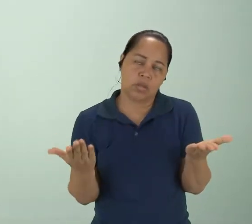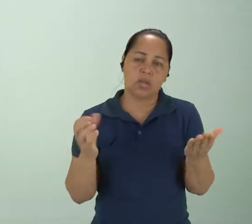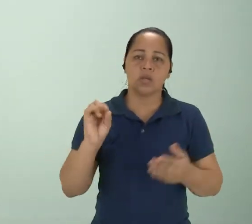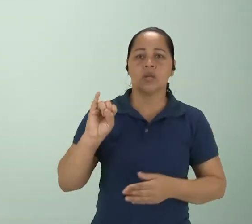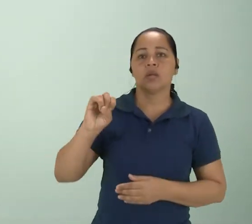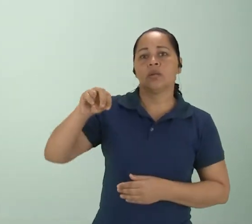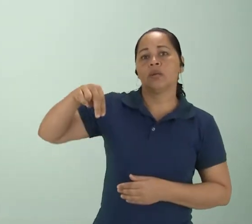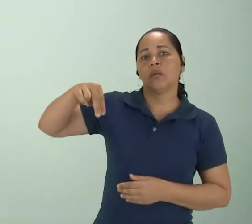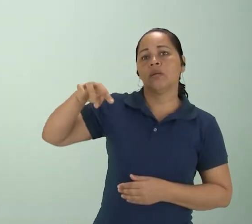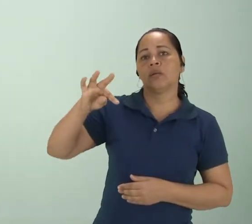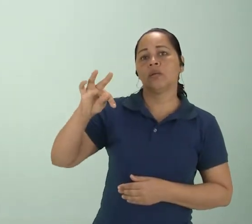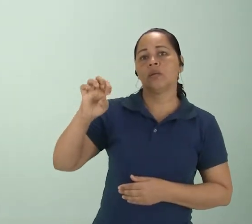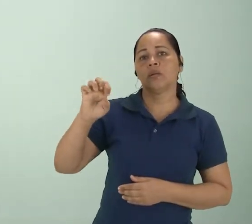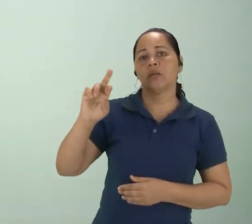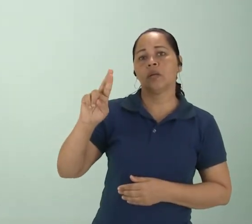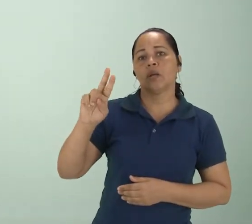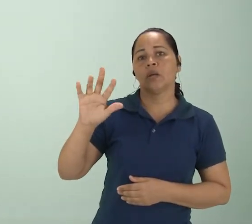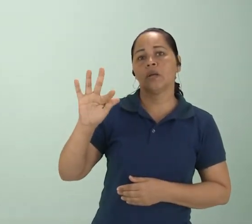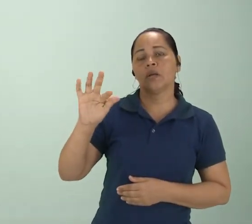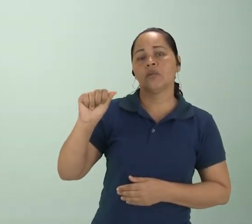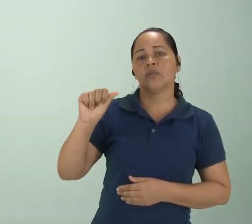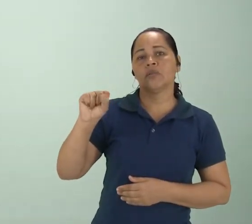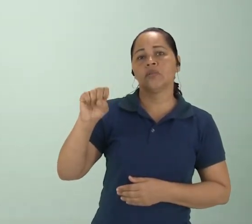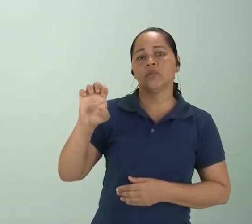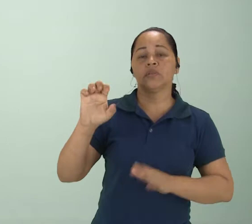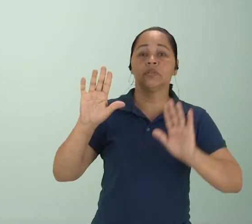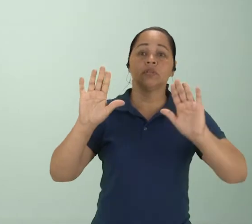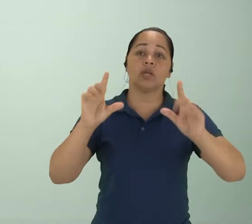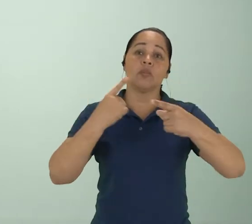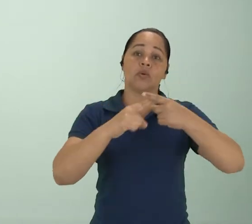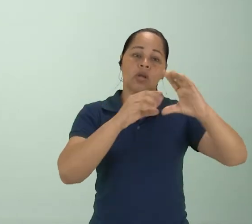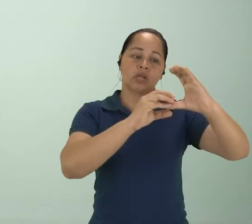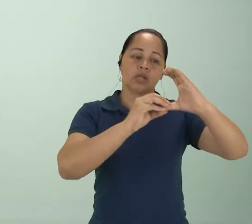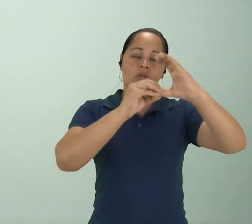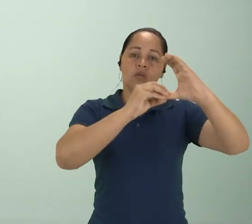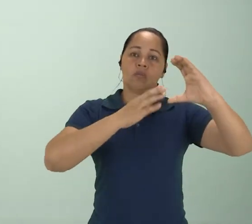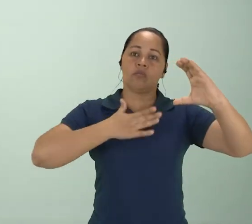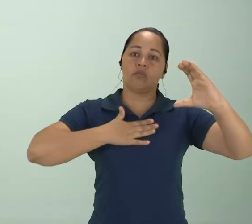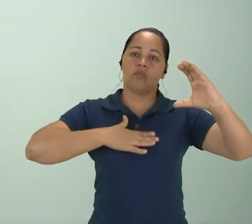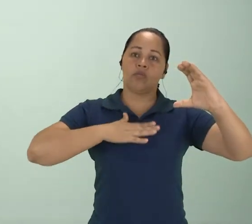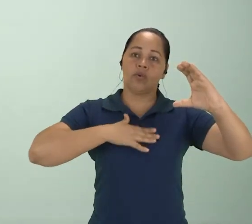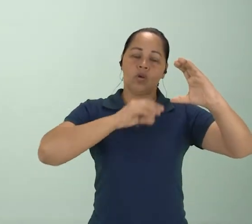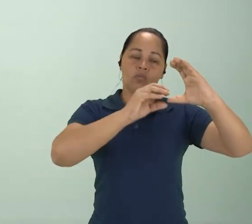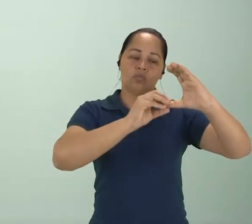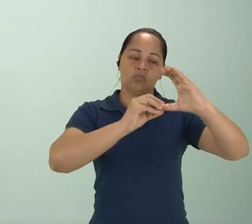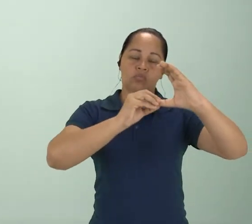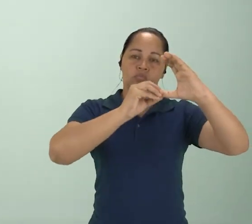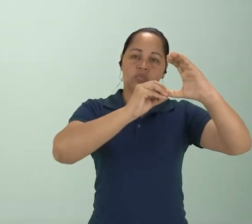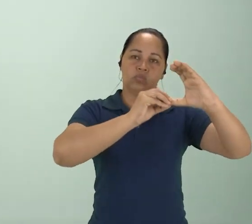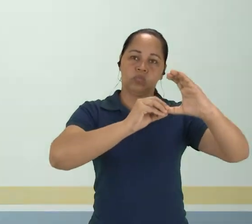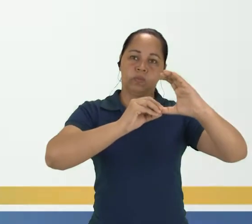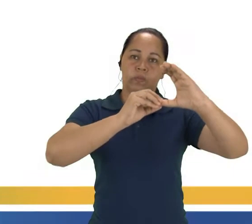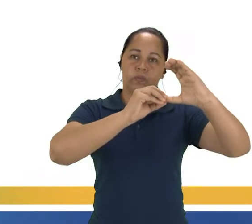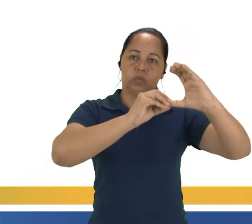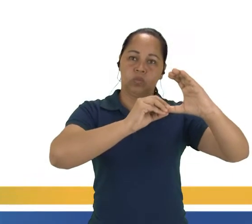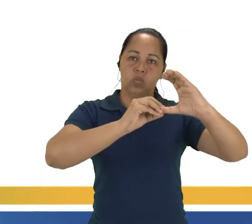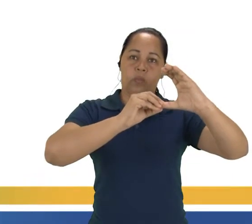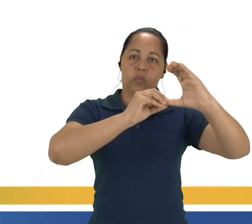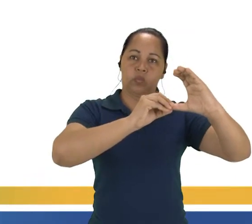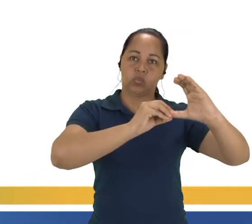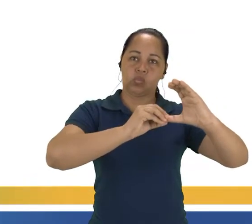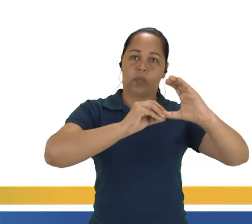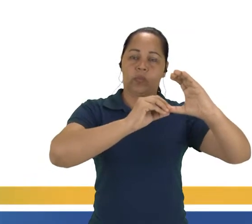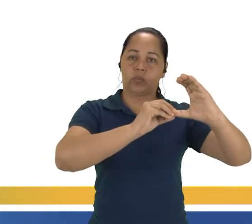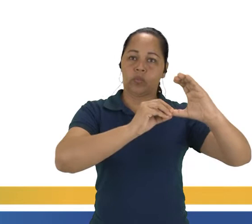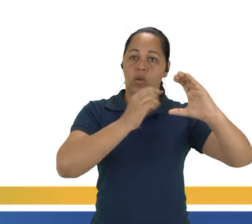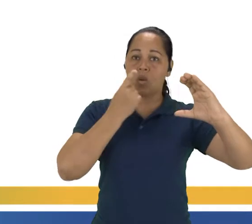intérfase já agora, ela é um processo de repouso, né, celular, basicamente, né? Por quê? Vamos ver aqui na imagem.